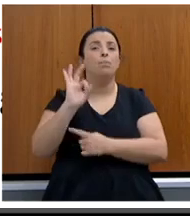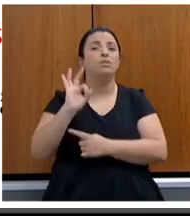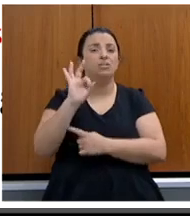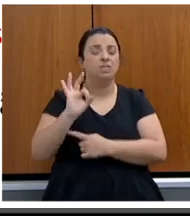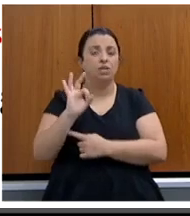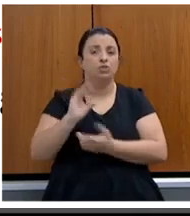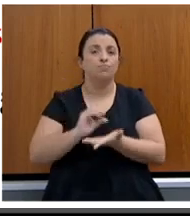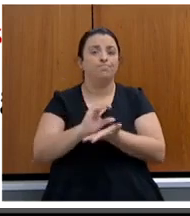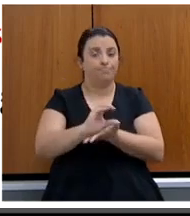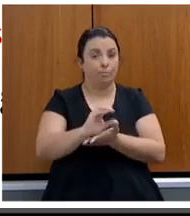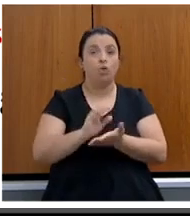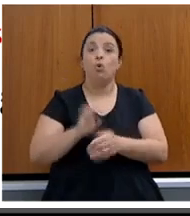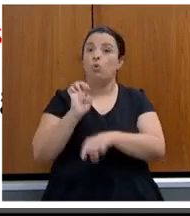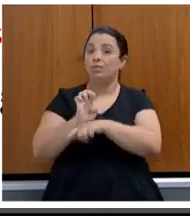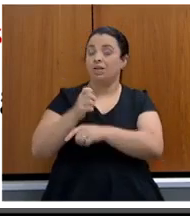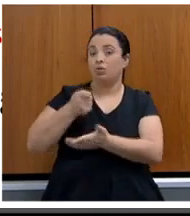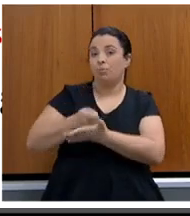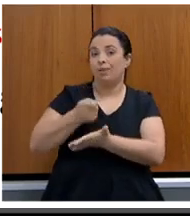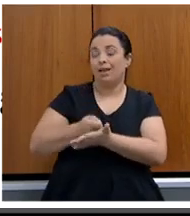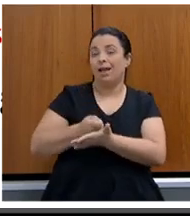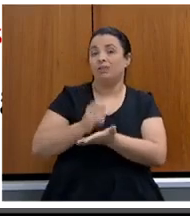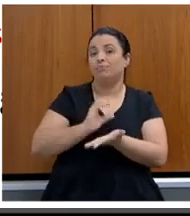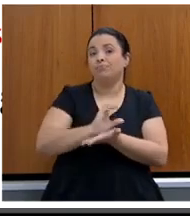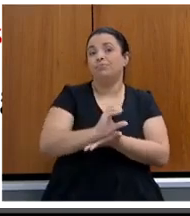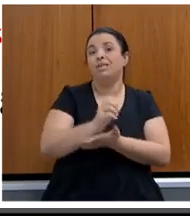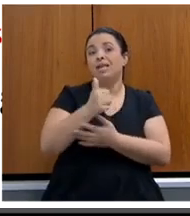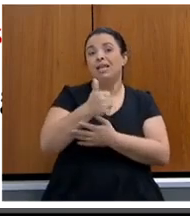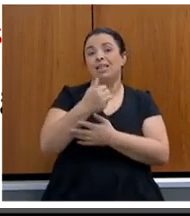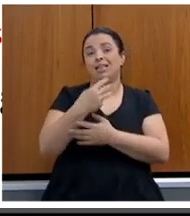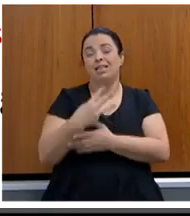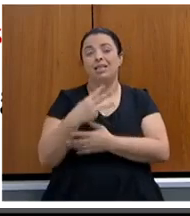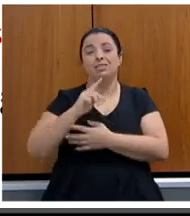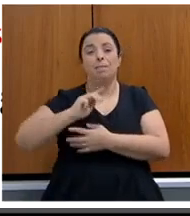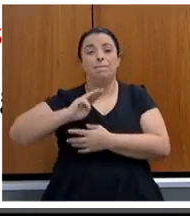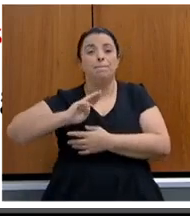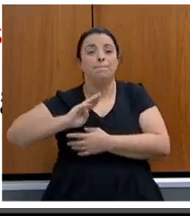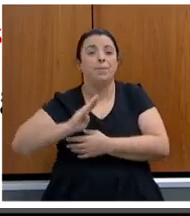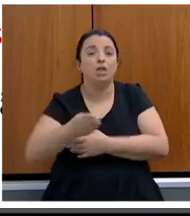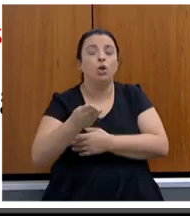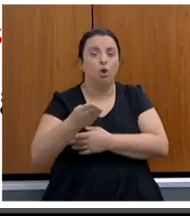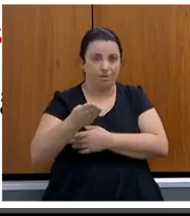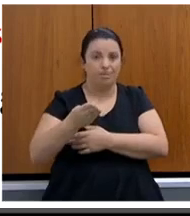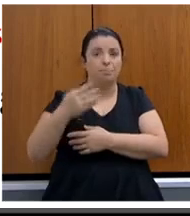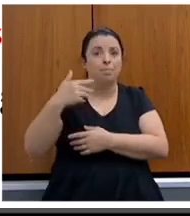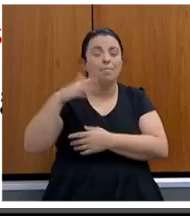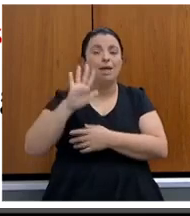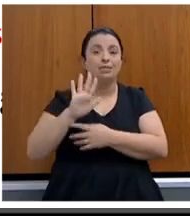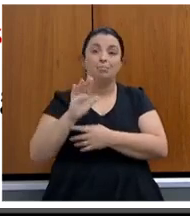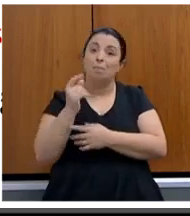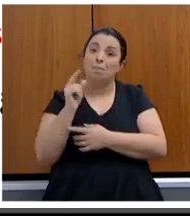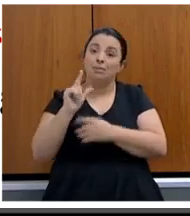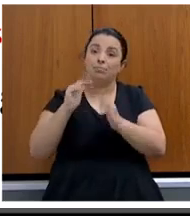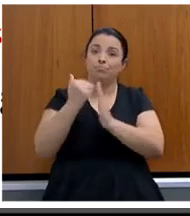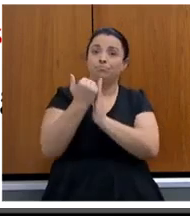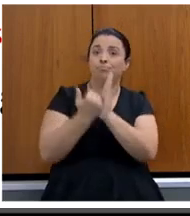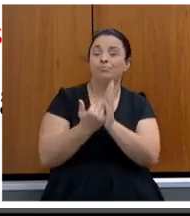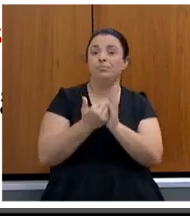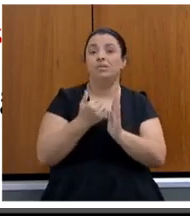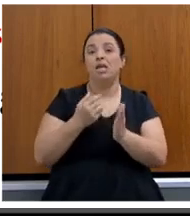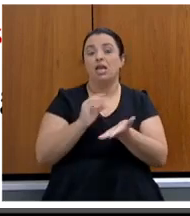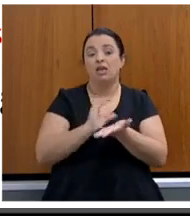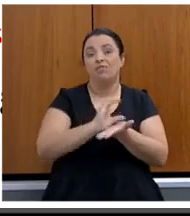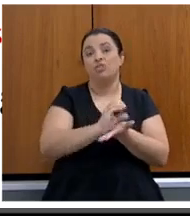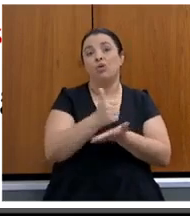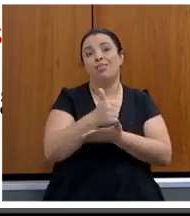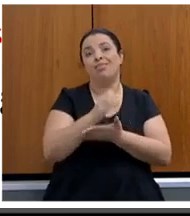investido 13 bilhões 173 e investiu dez bilhões 400 e 33 milhões de reais